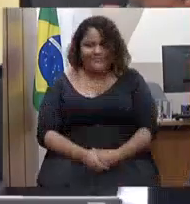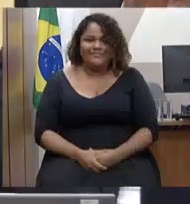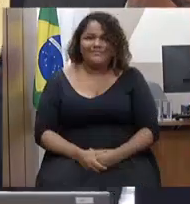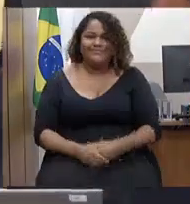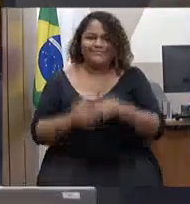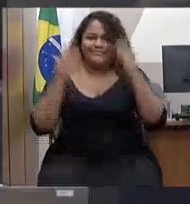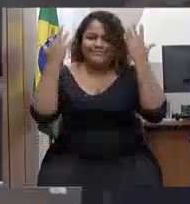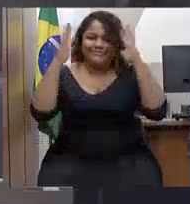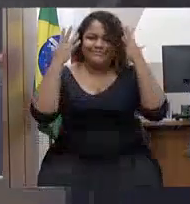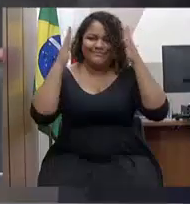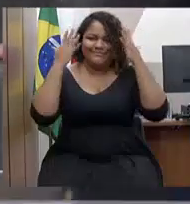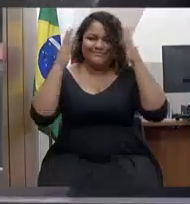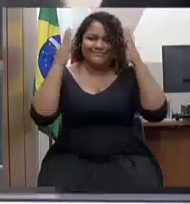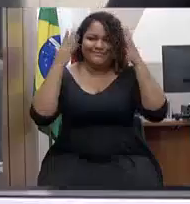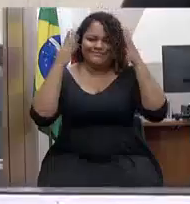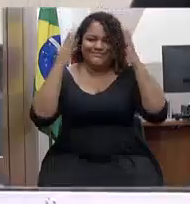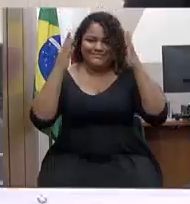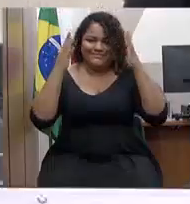até mais